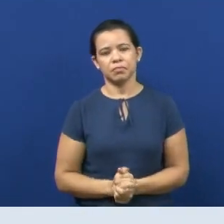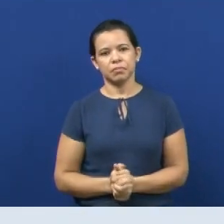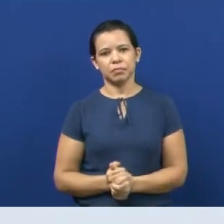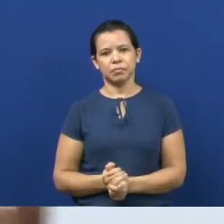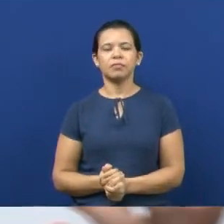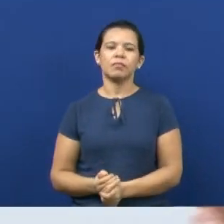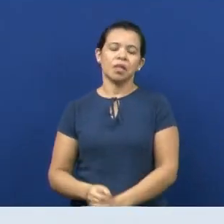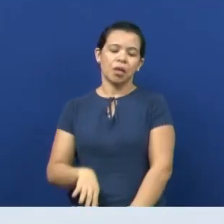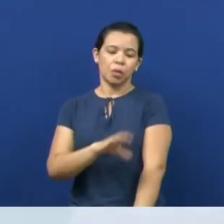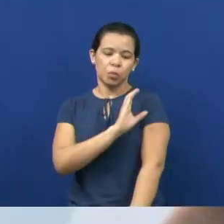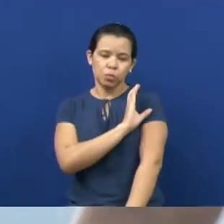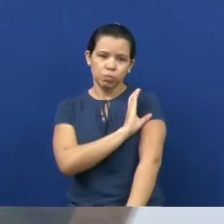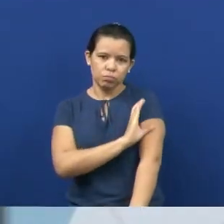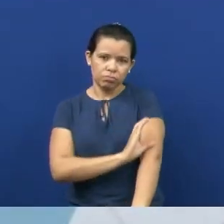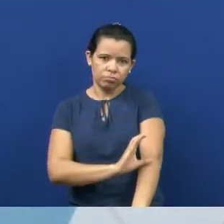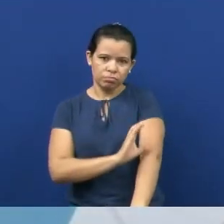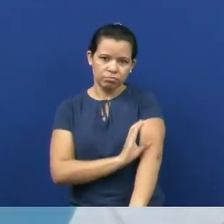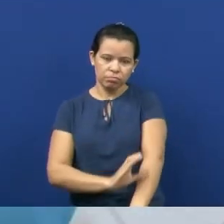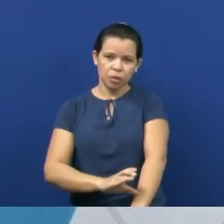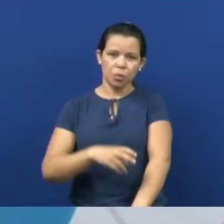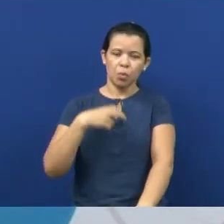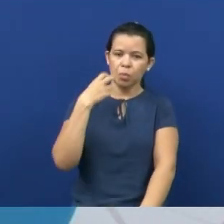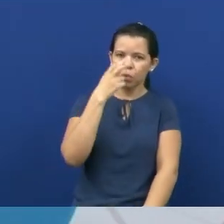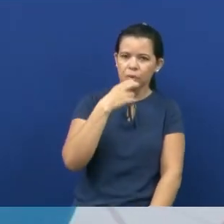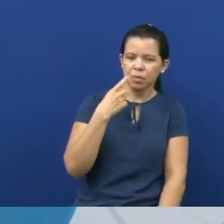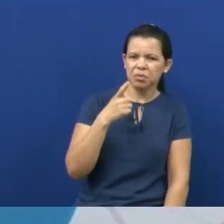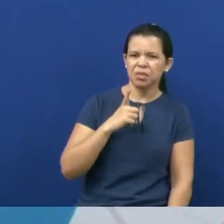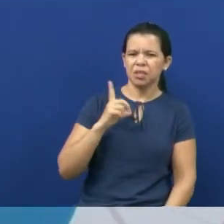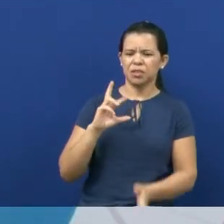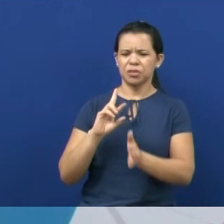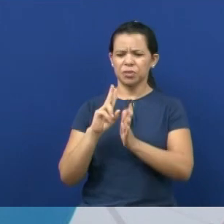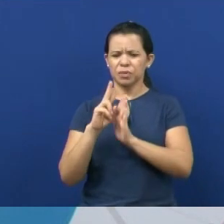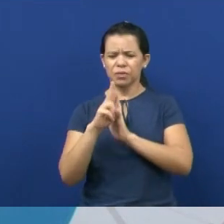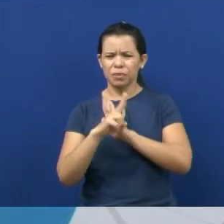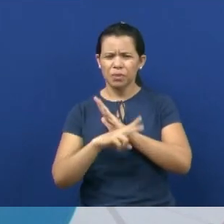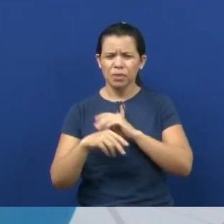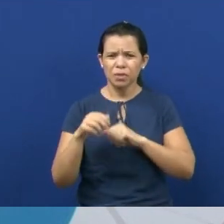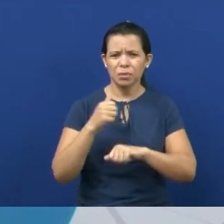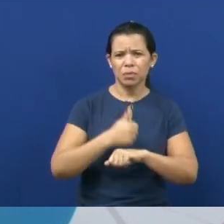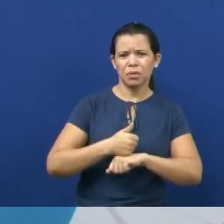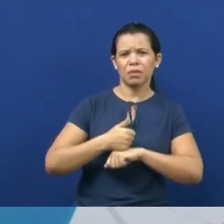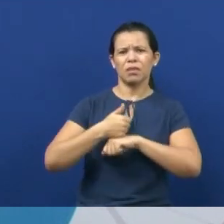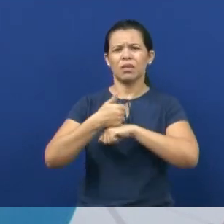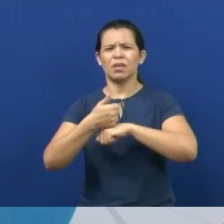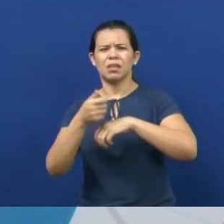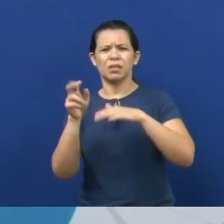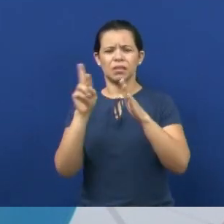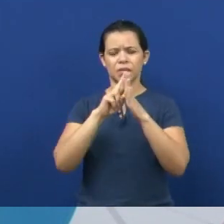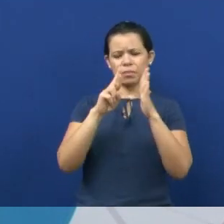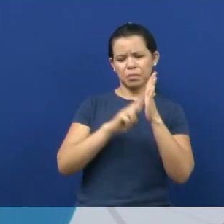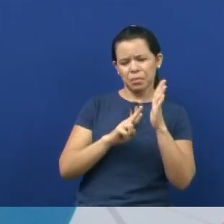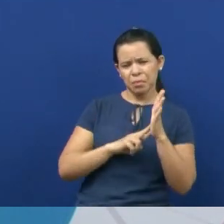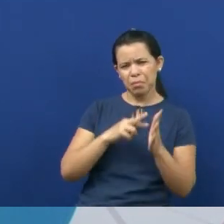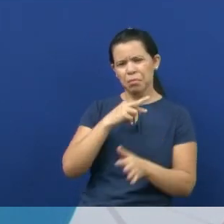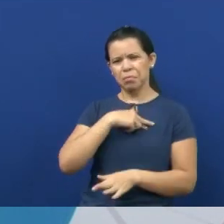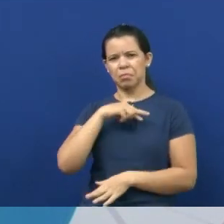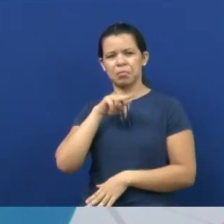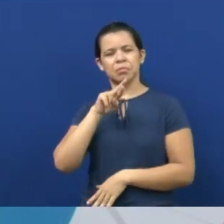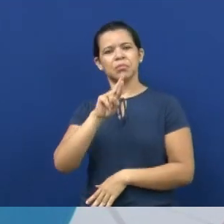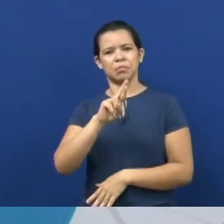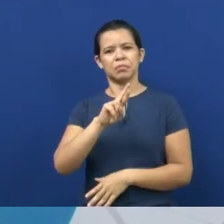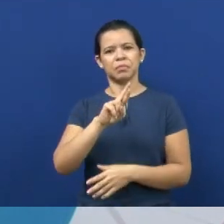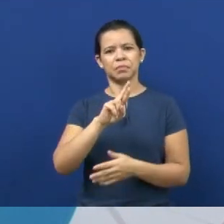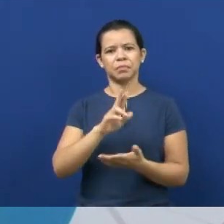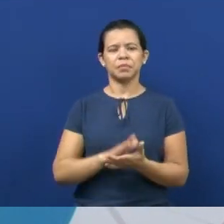uma diversidade de líderes, diversidade de dogmas, de religiões, né, que são